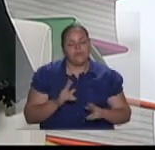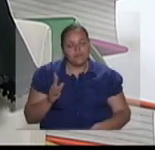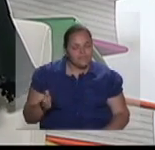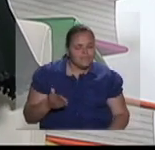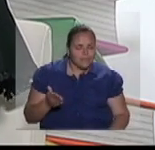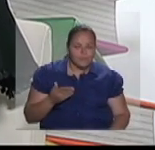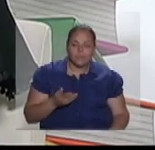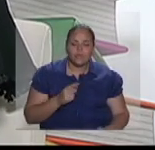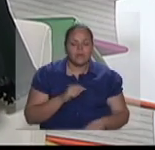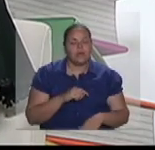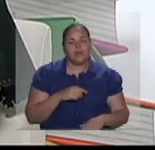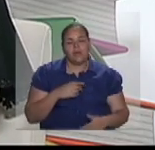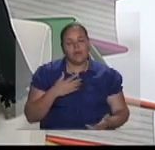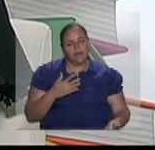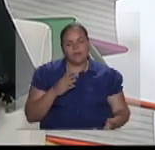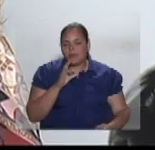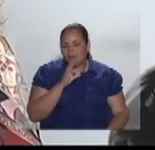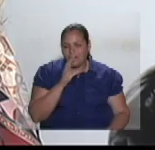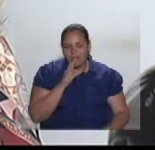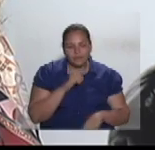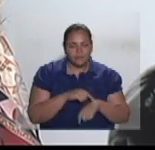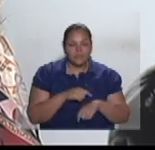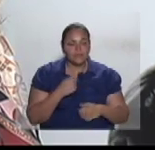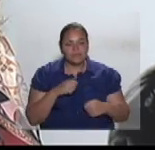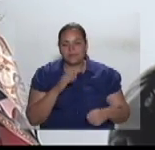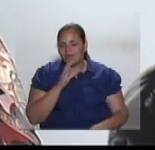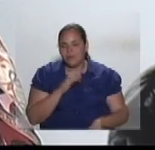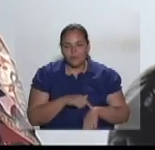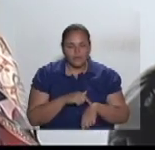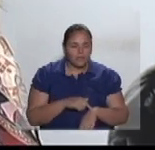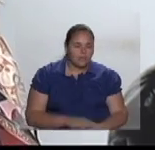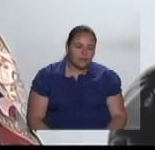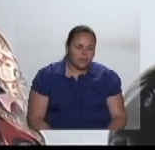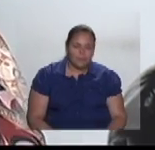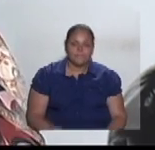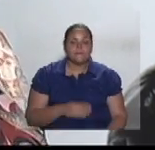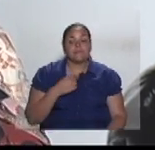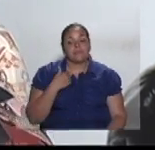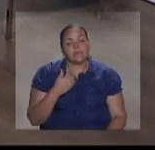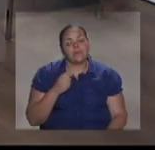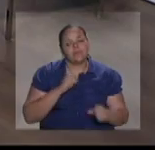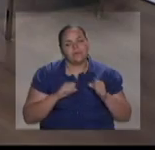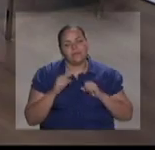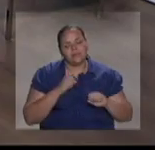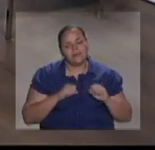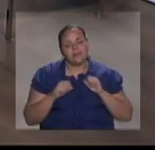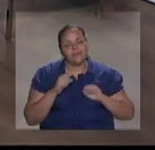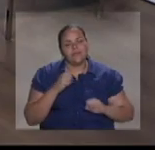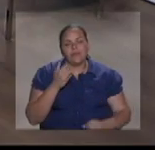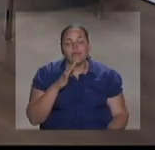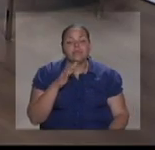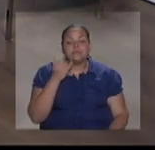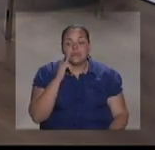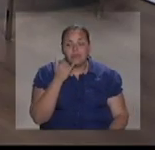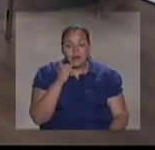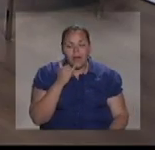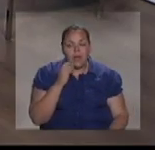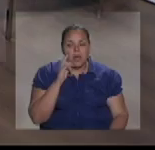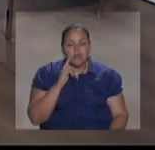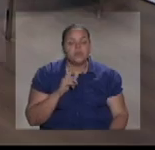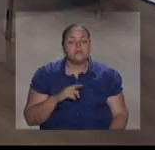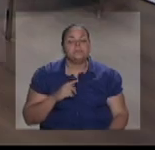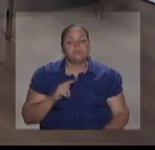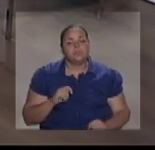ficar nela aquela coisa, nossa senhora, eu tenho que correr o tempo inteiro, eu quero, né? Nossa, ou então ficando no celular danada. Trabalhando,